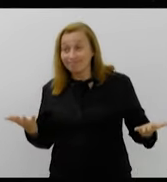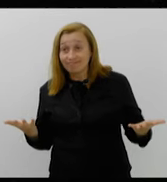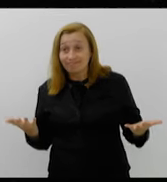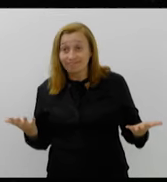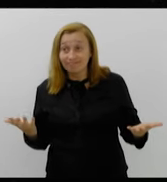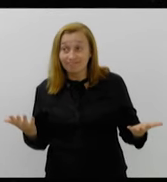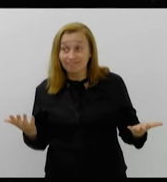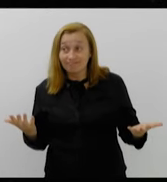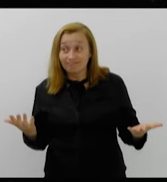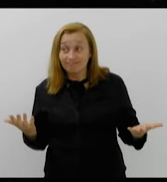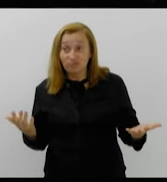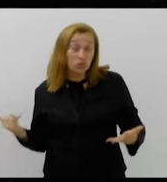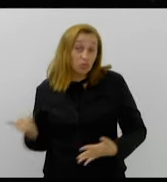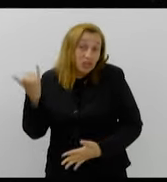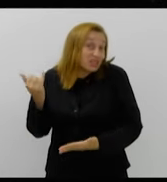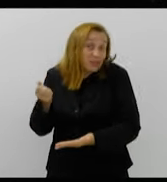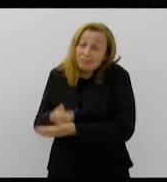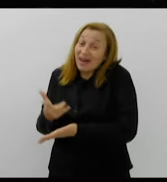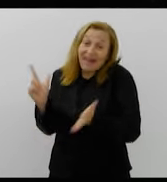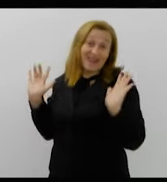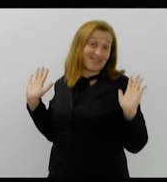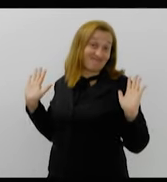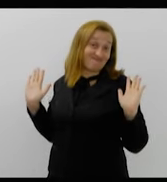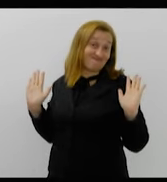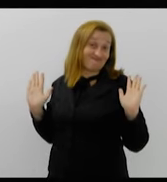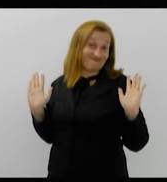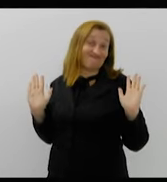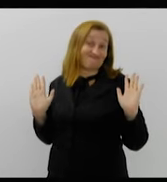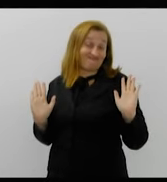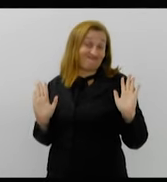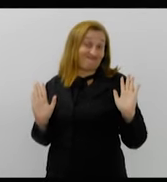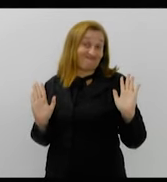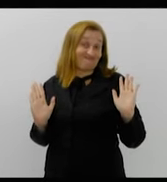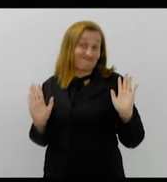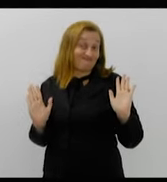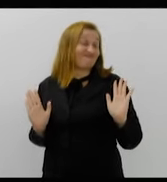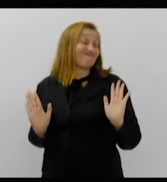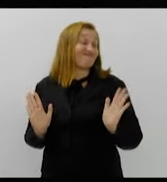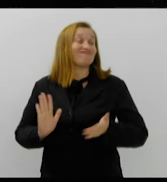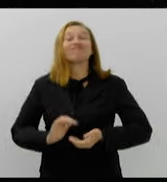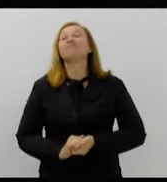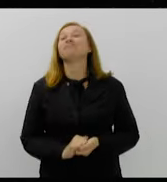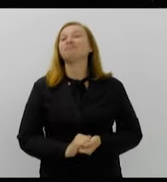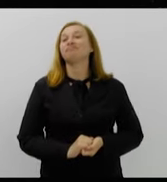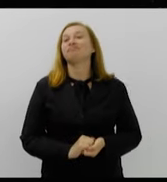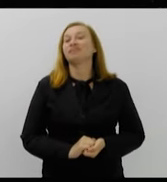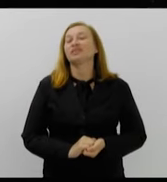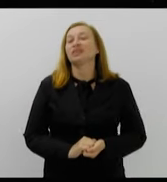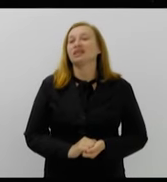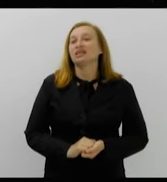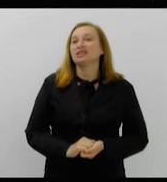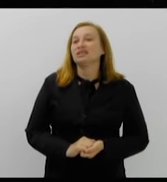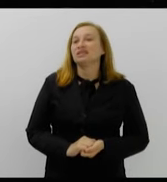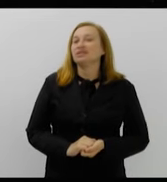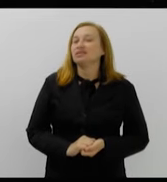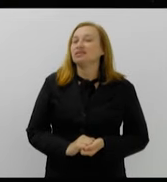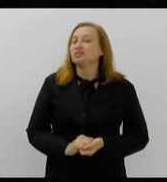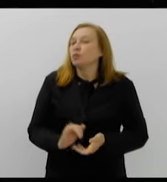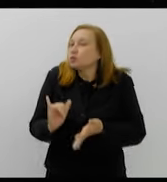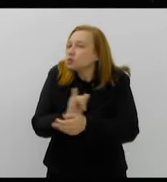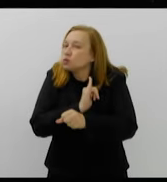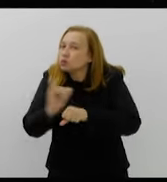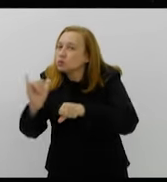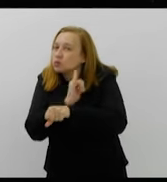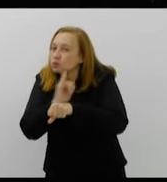isto é uma contabilidade criativa e perniciosa Isso é uma maquinação